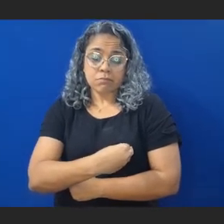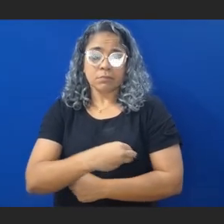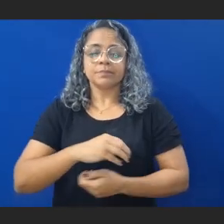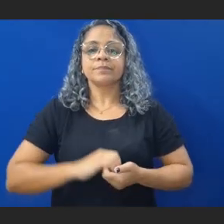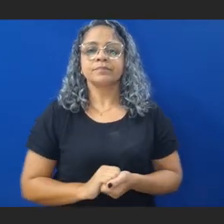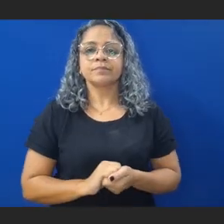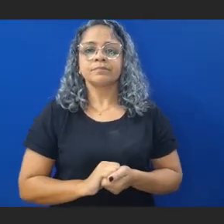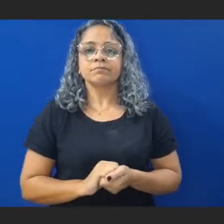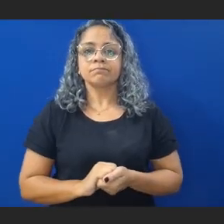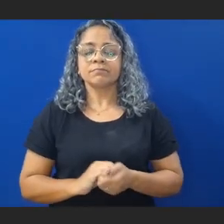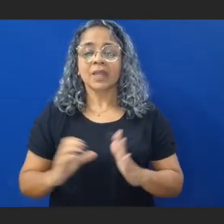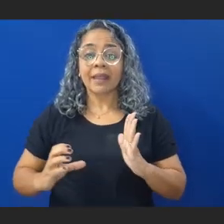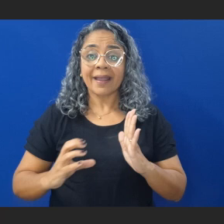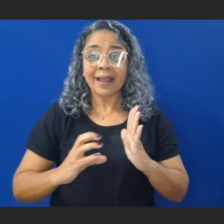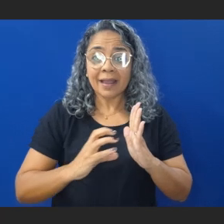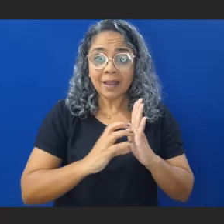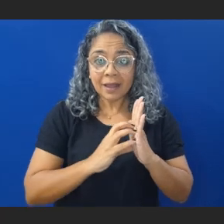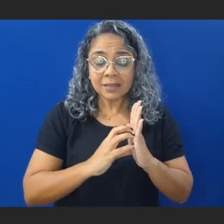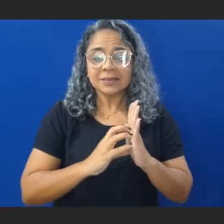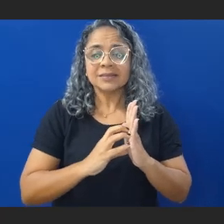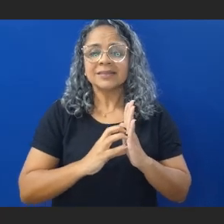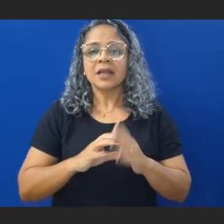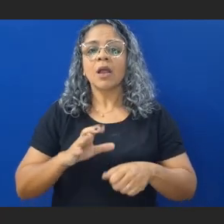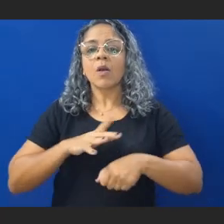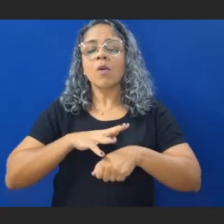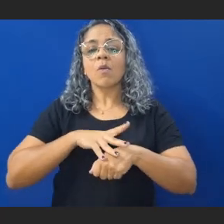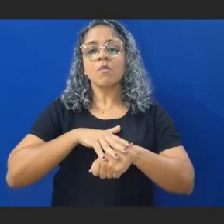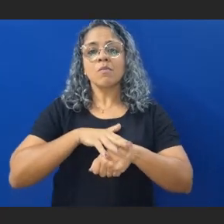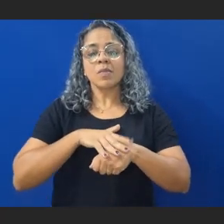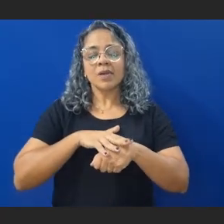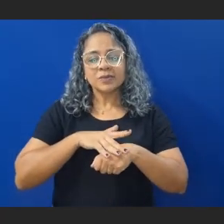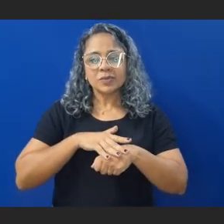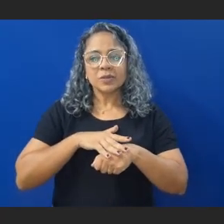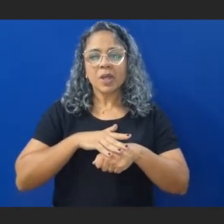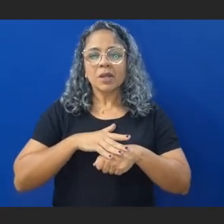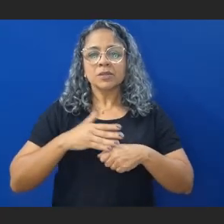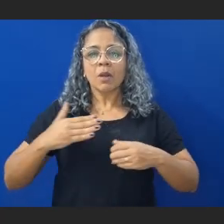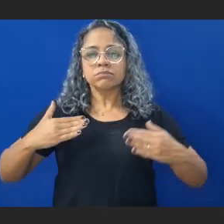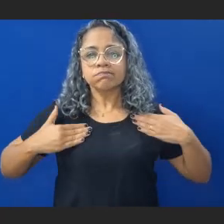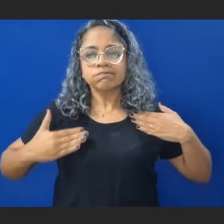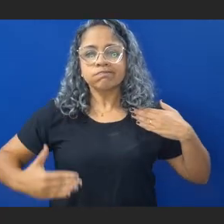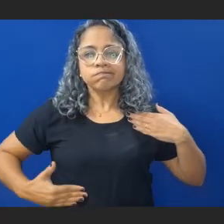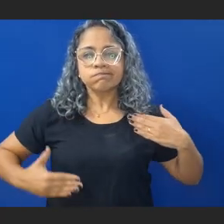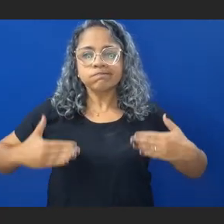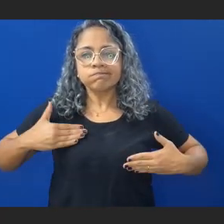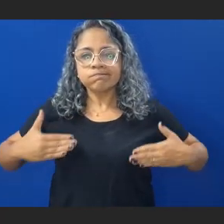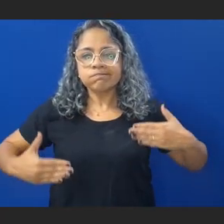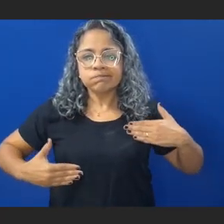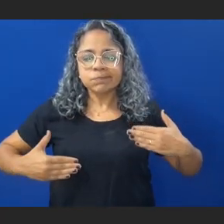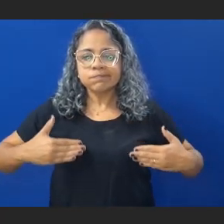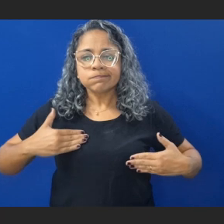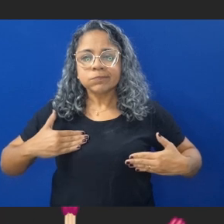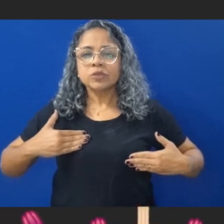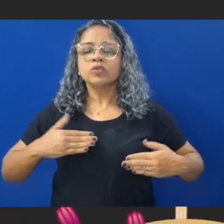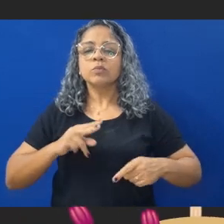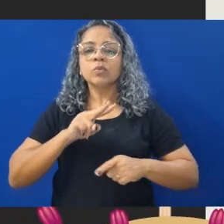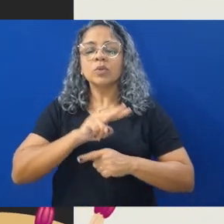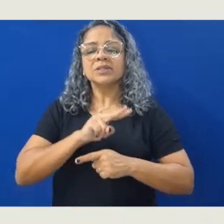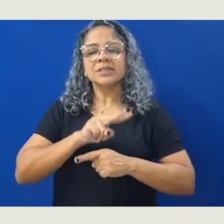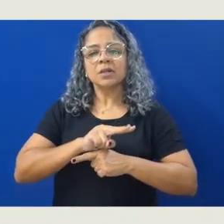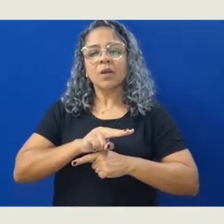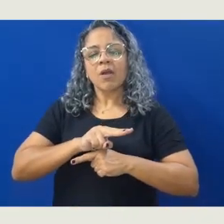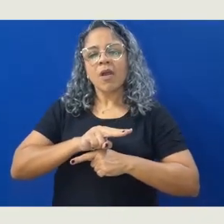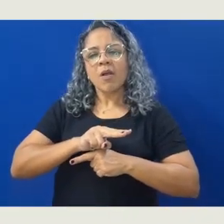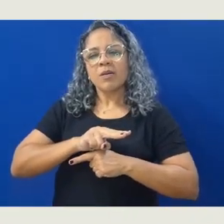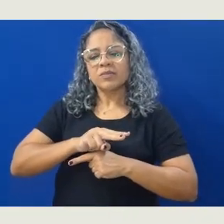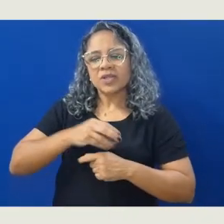da imunodeficiência adquirida, é uma doença que causa o enfraquecimento do nosso sistema de defesa devido à infecção